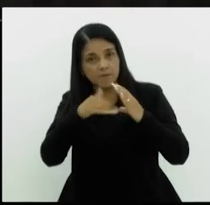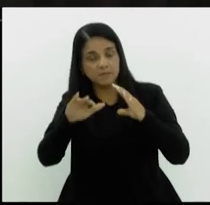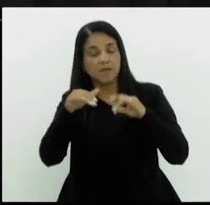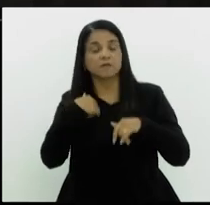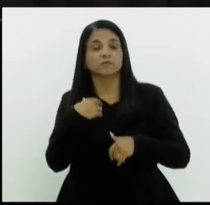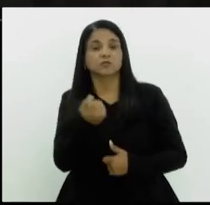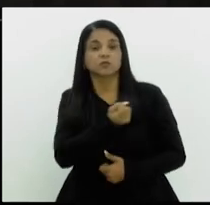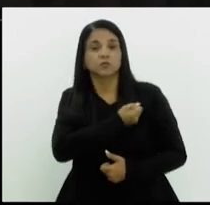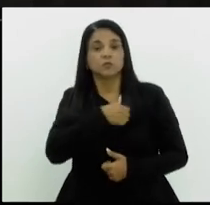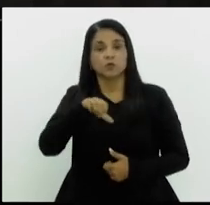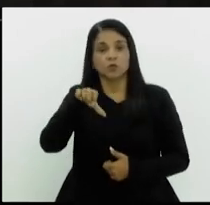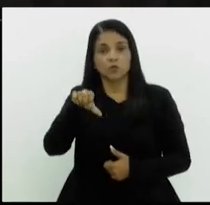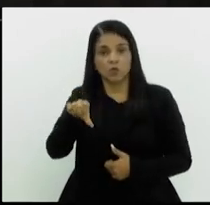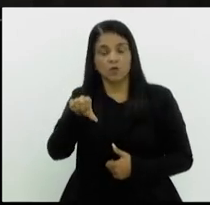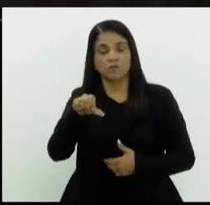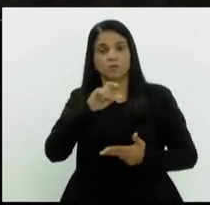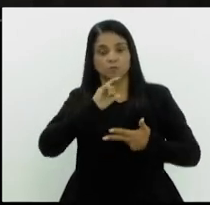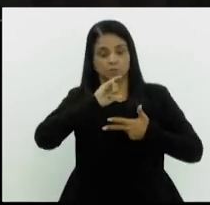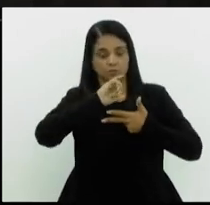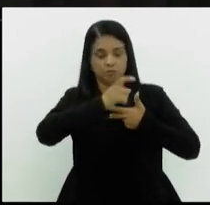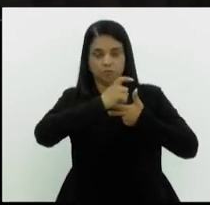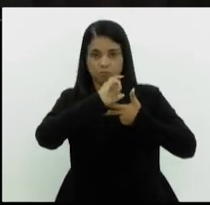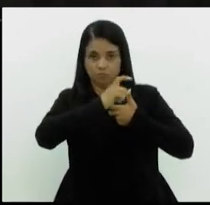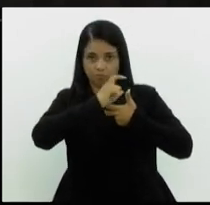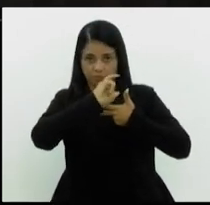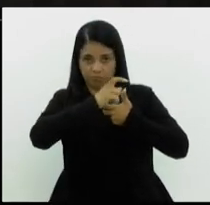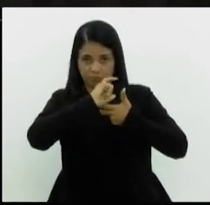do Poder Executivo.